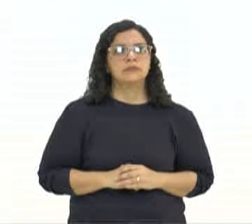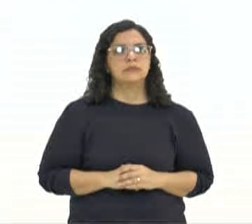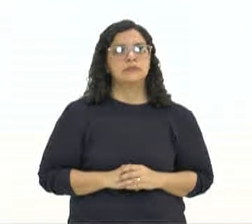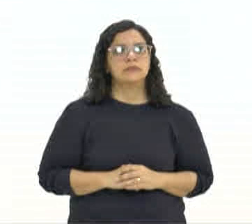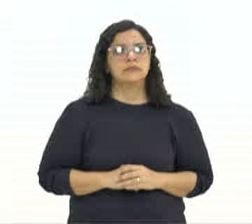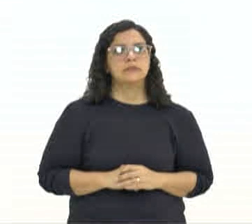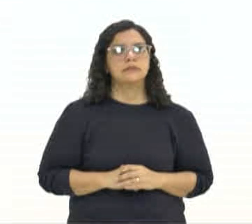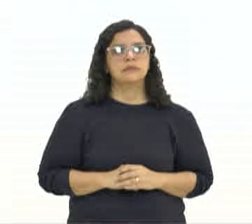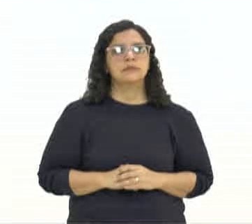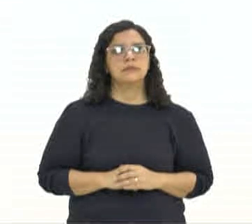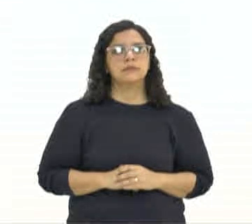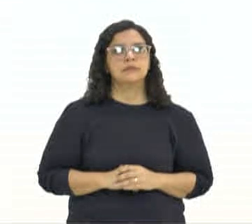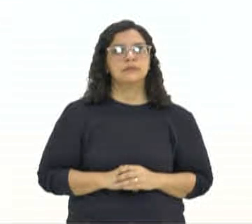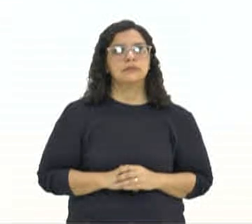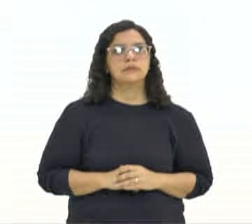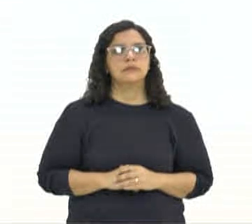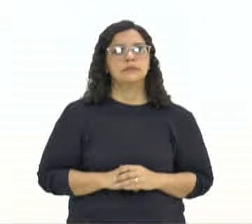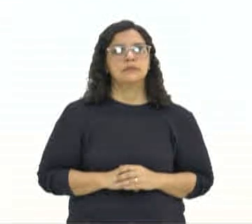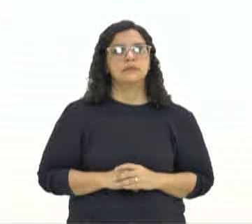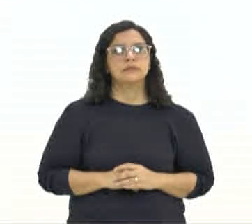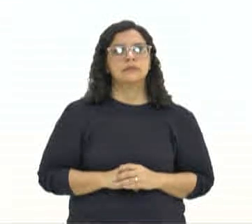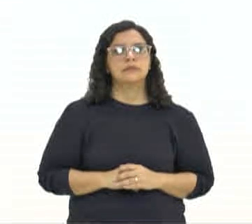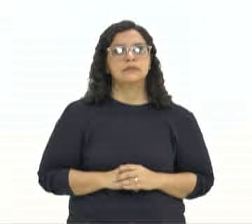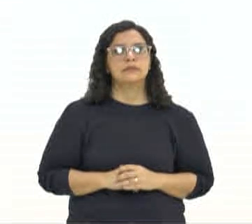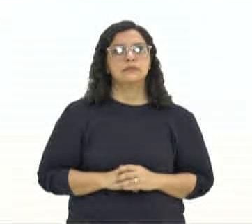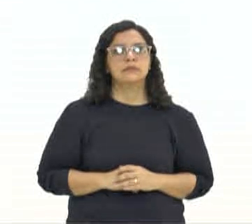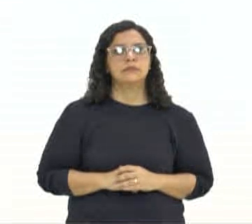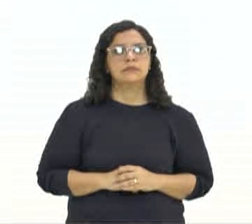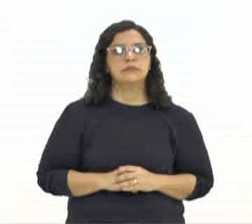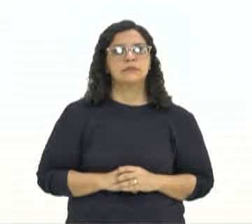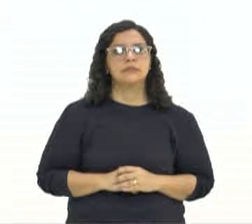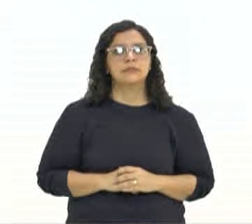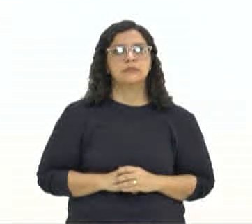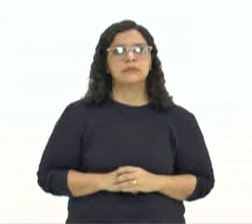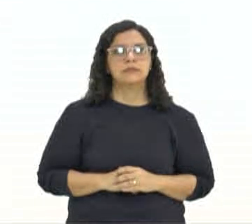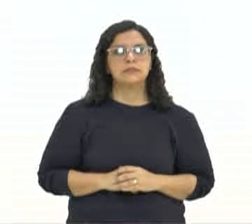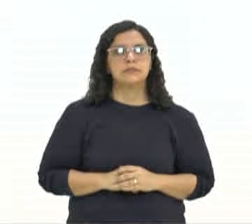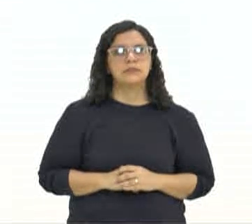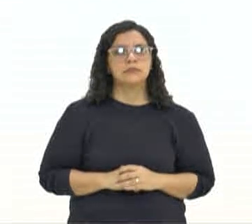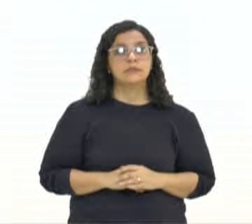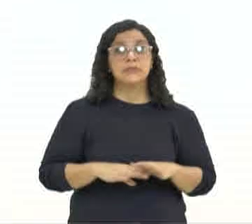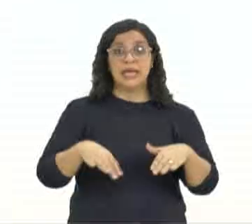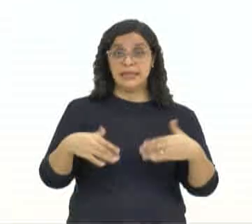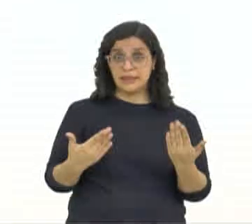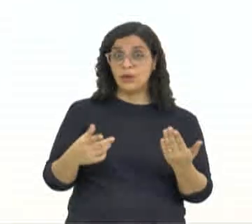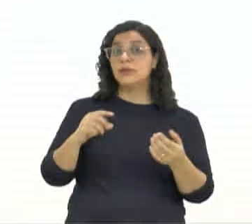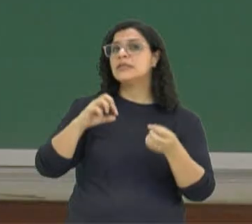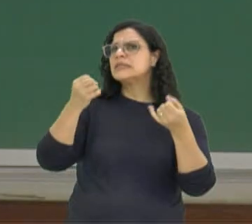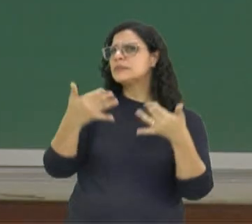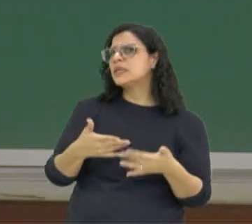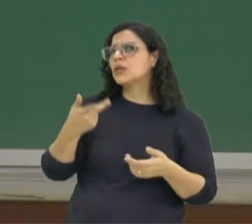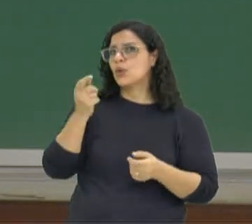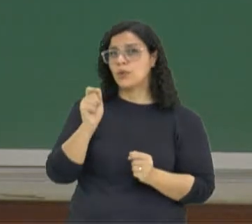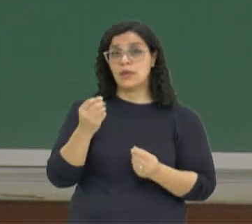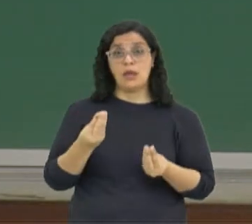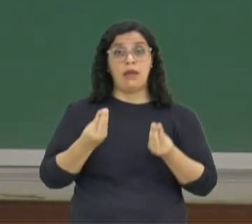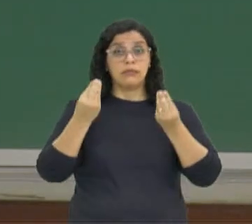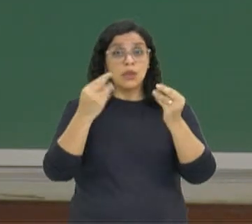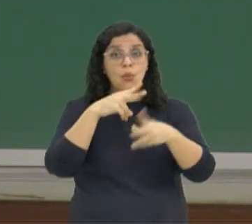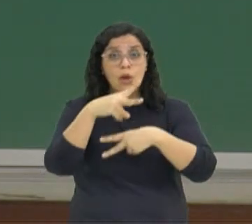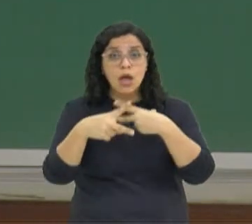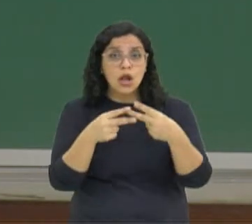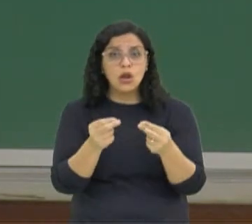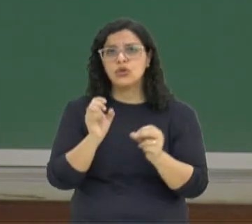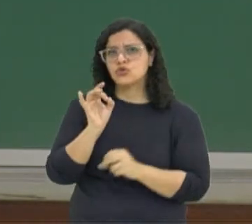menudo pica-pedreiro que te atarás a la muñeca e te passarás contigo. Então, basicamente, ele fala ali que não